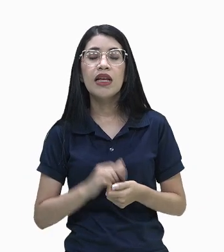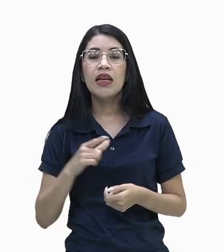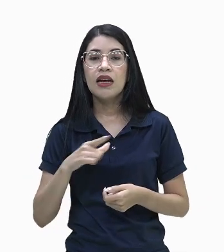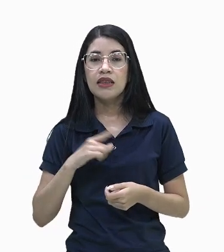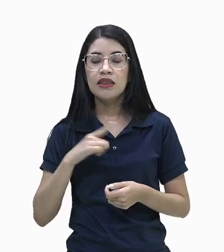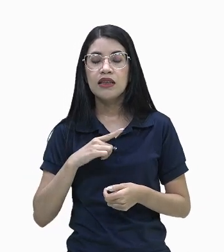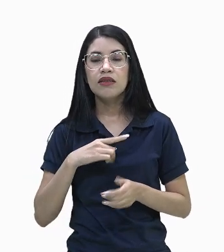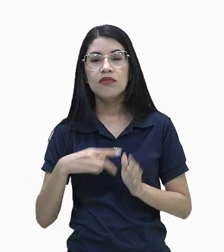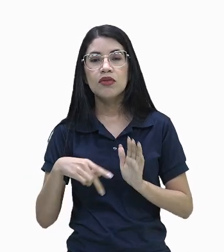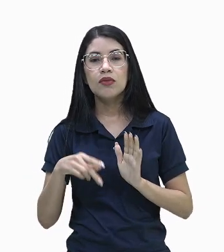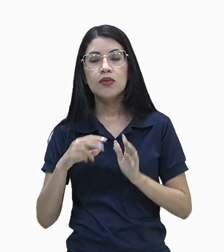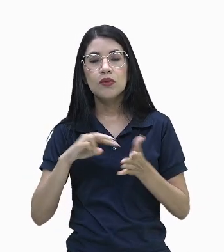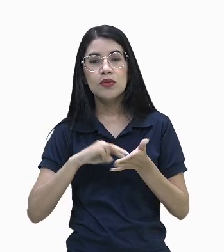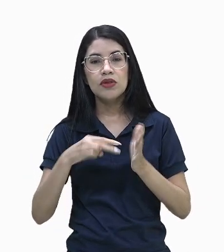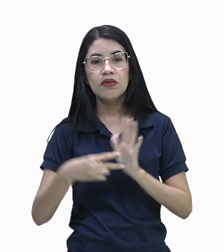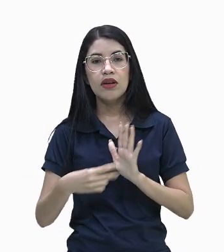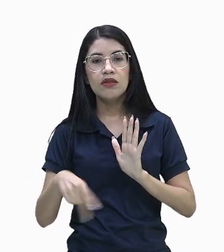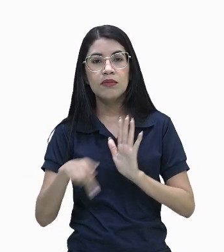um significado